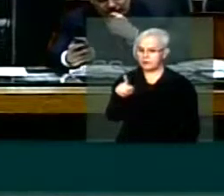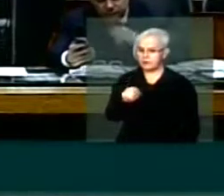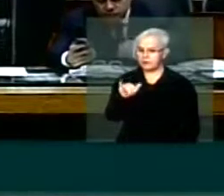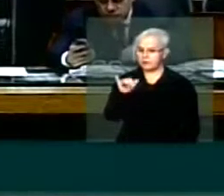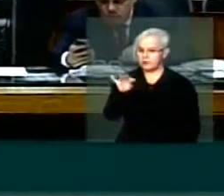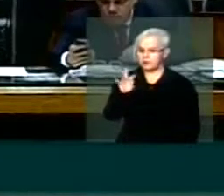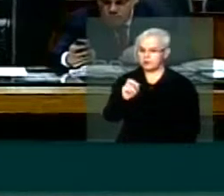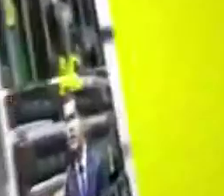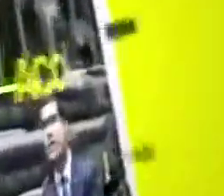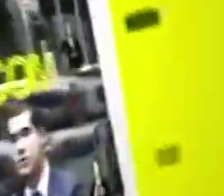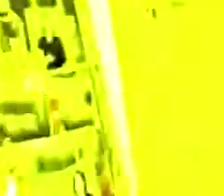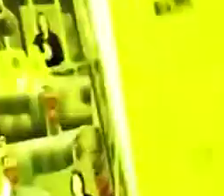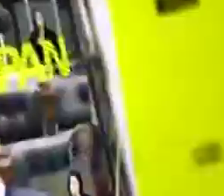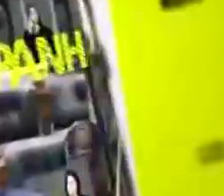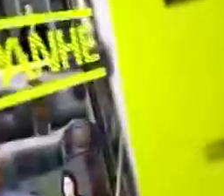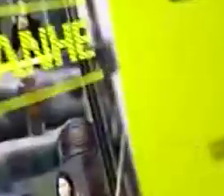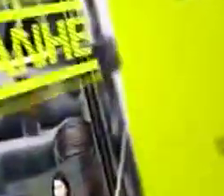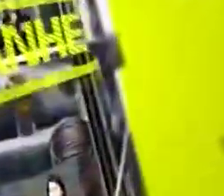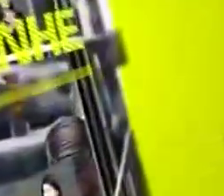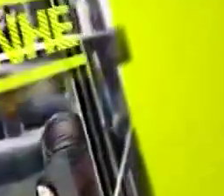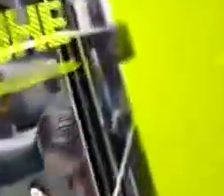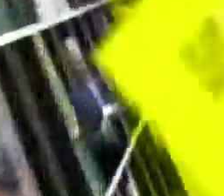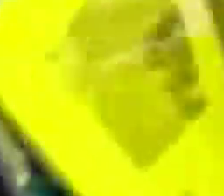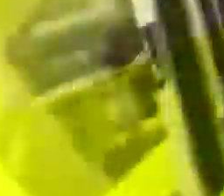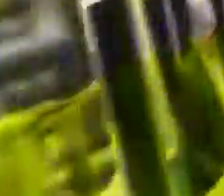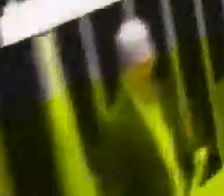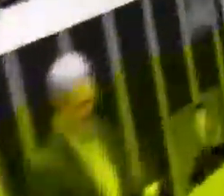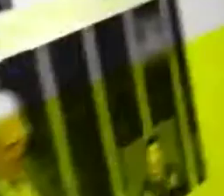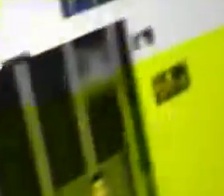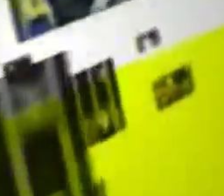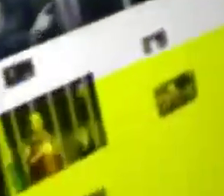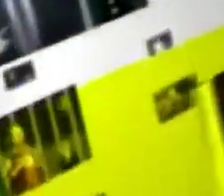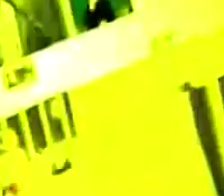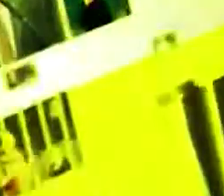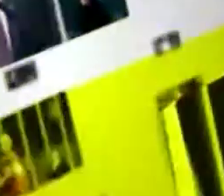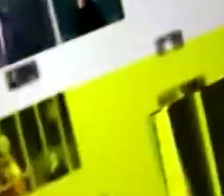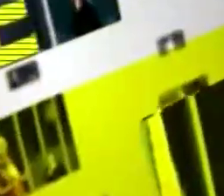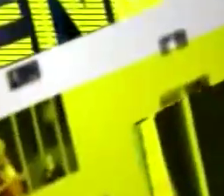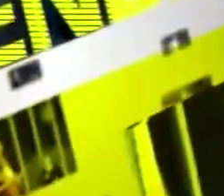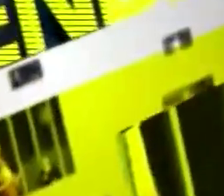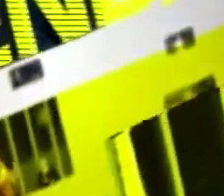tido a oportunidade. Não que sejam menos importantes.